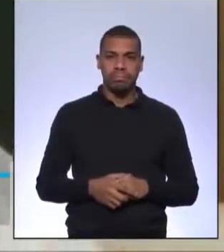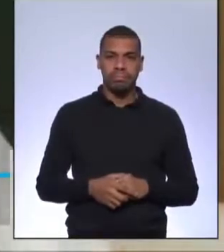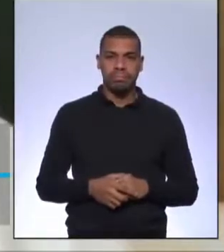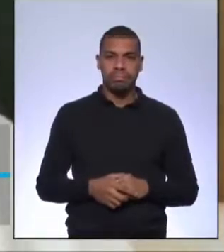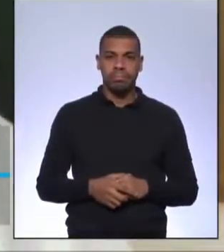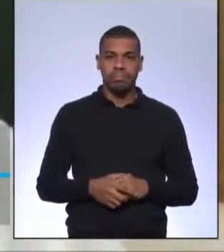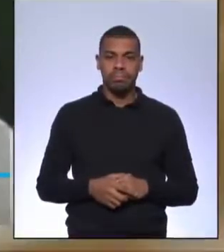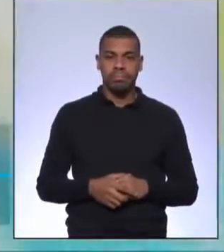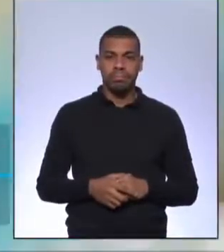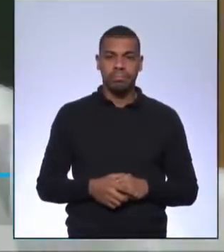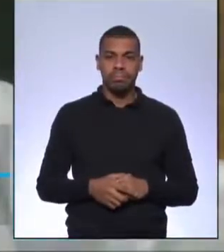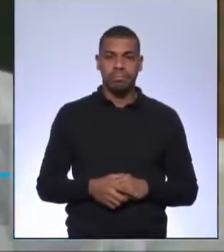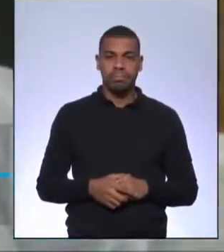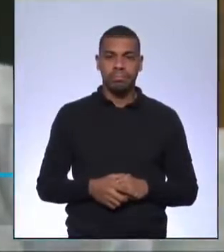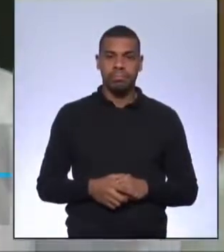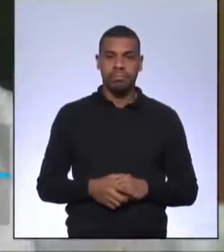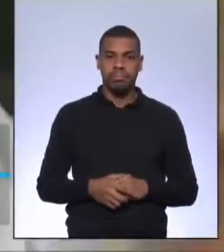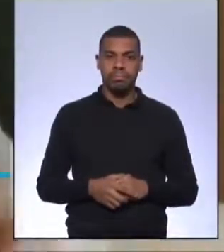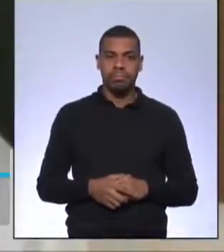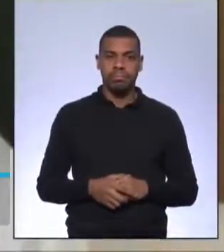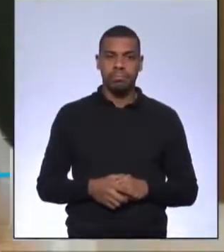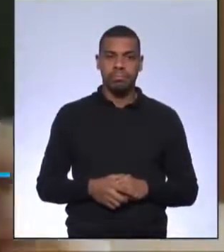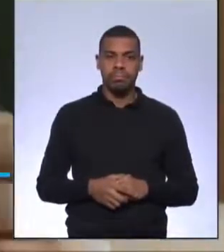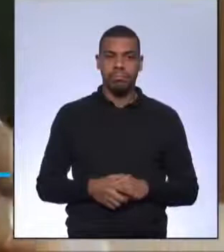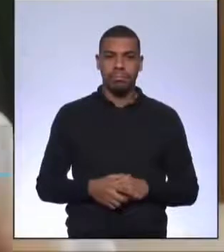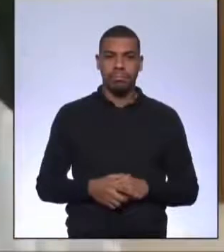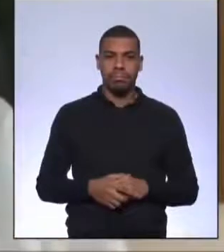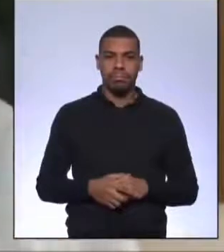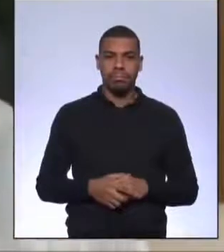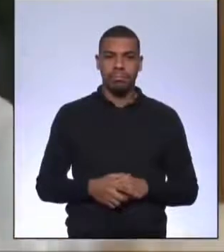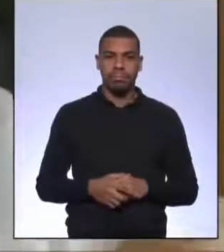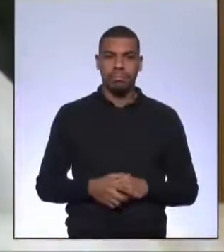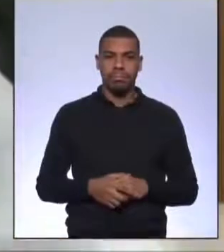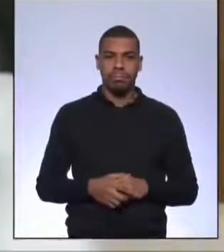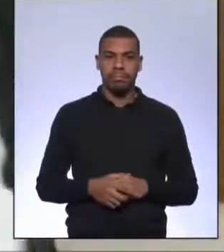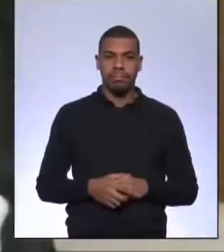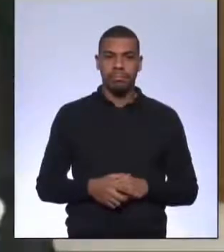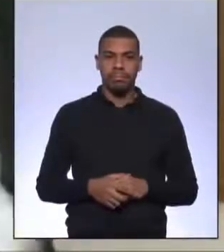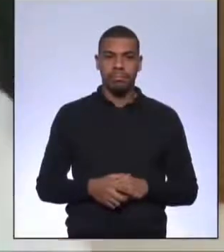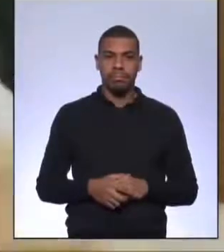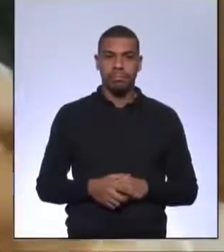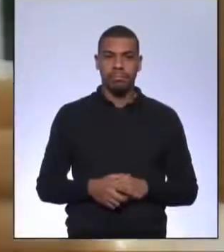Peraí, eu tenho uma figurinha aqui. Gente, ó. Eu tenho uma figurinha aqui, tá?